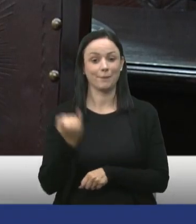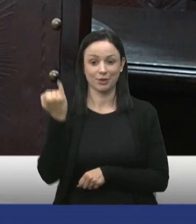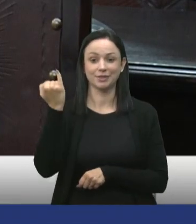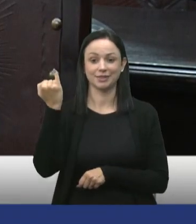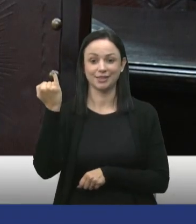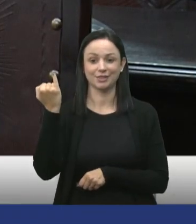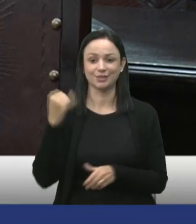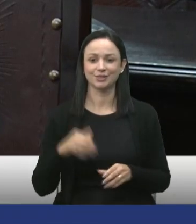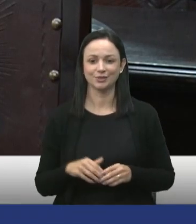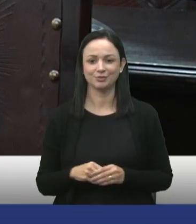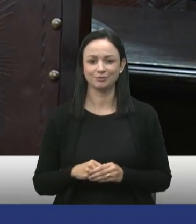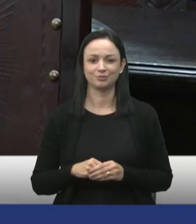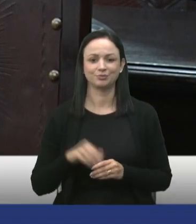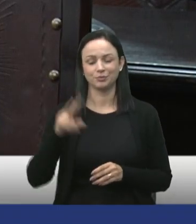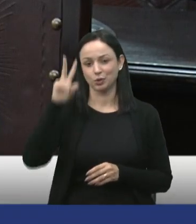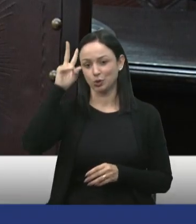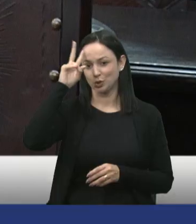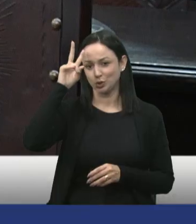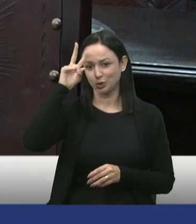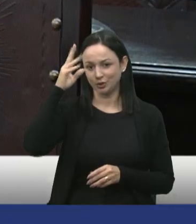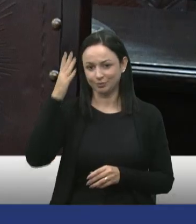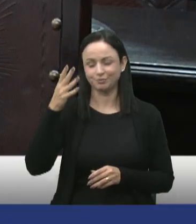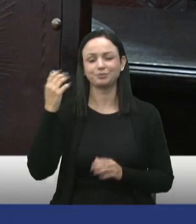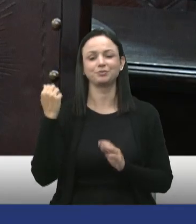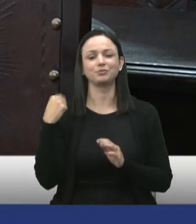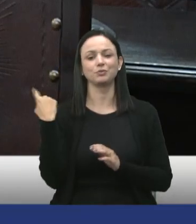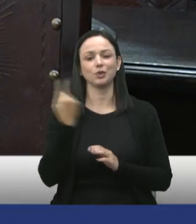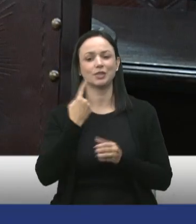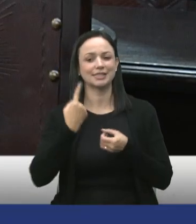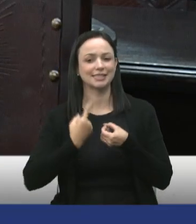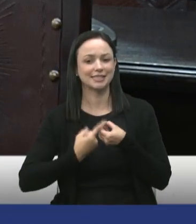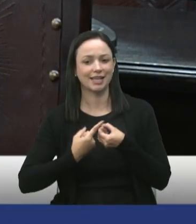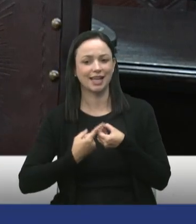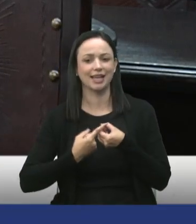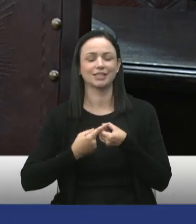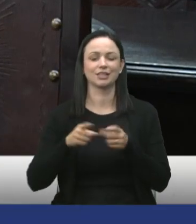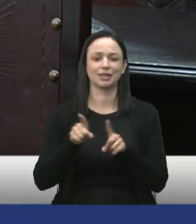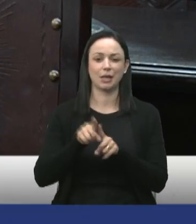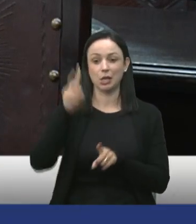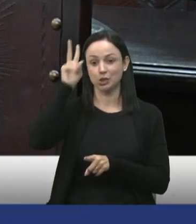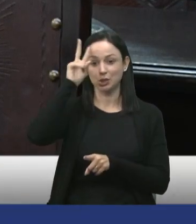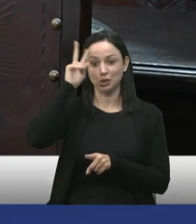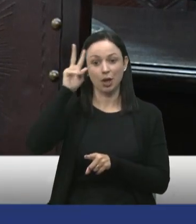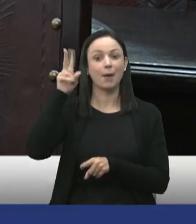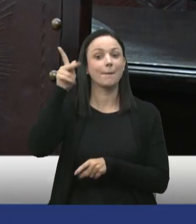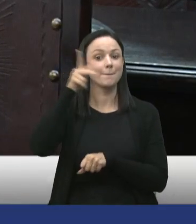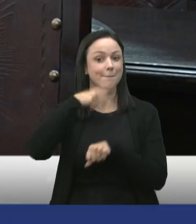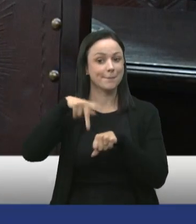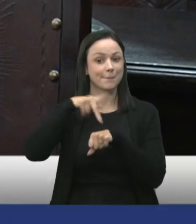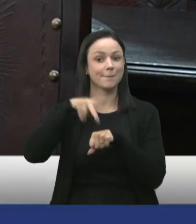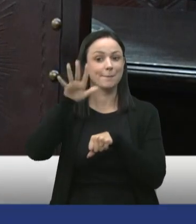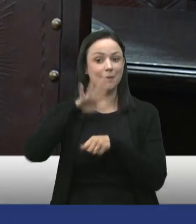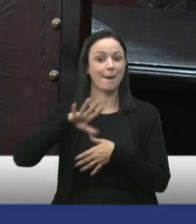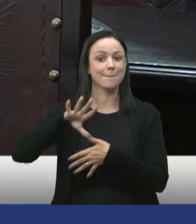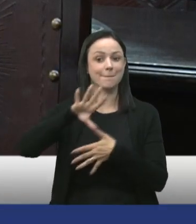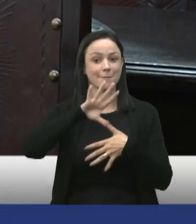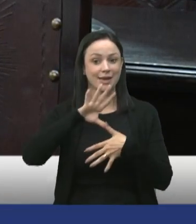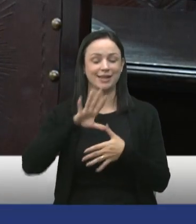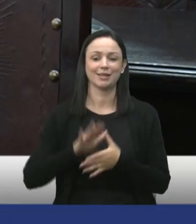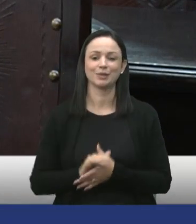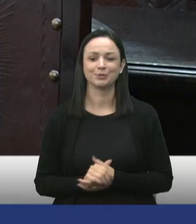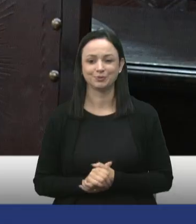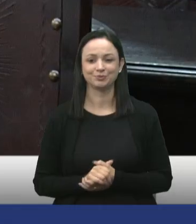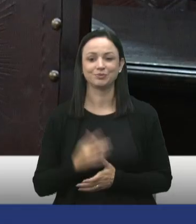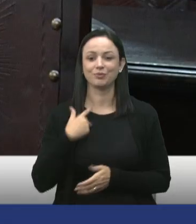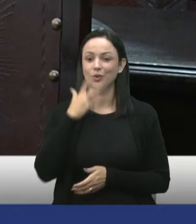importante, né, para a história da nossa cidade, para a história do país, das Américas, né? Eu